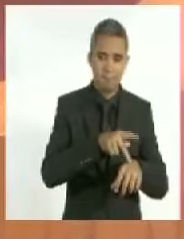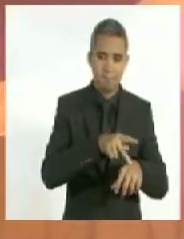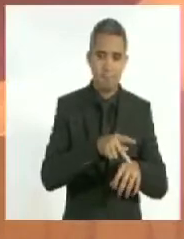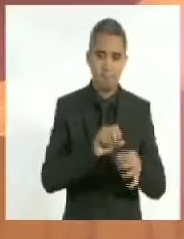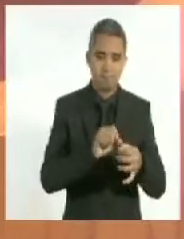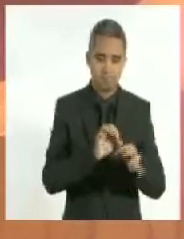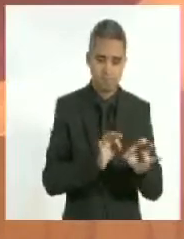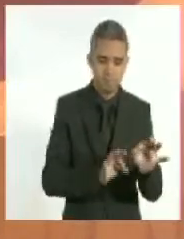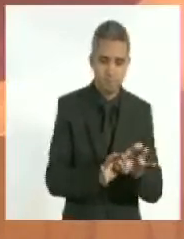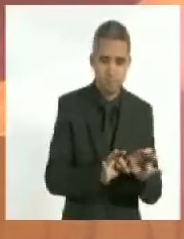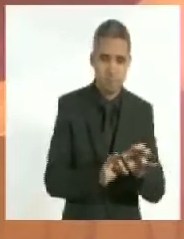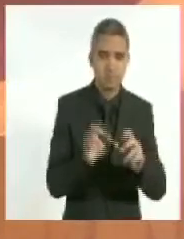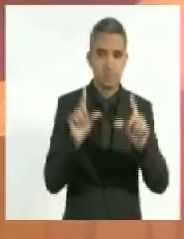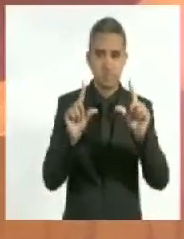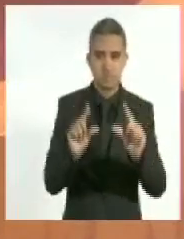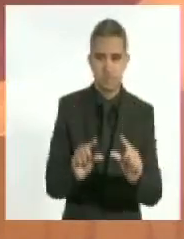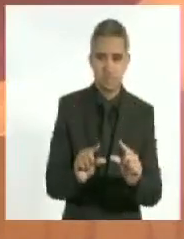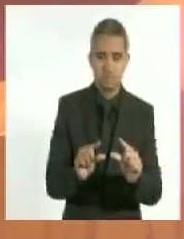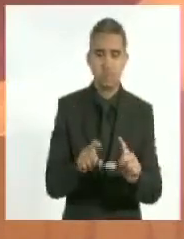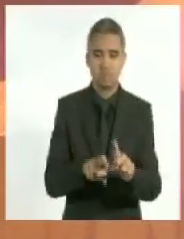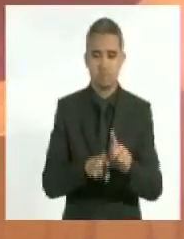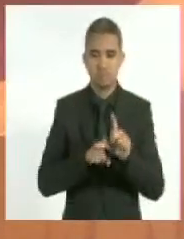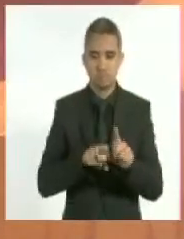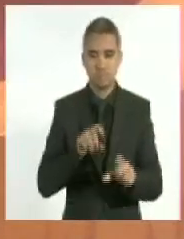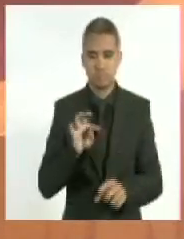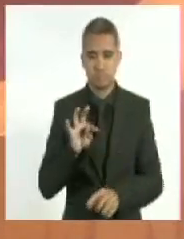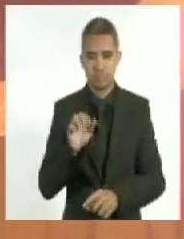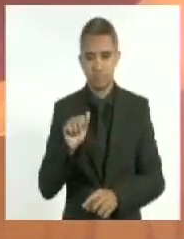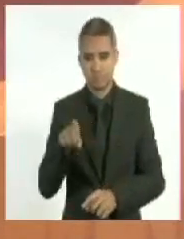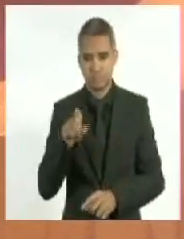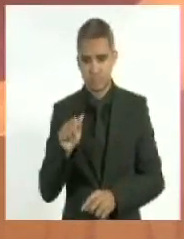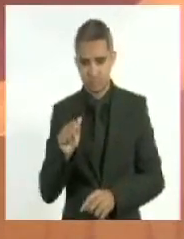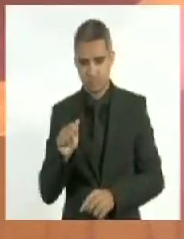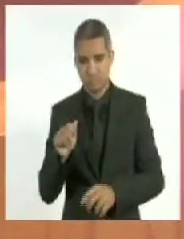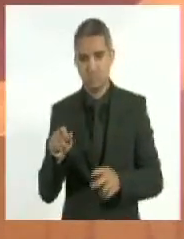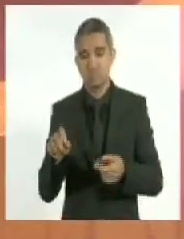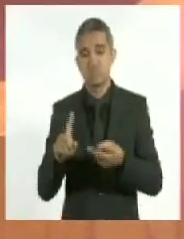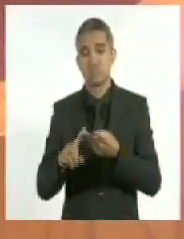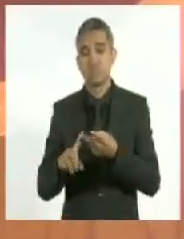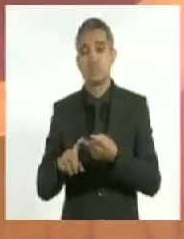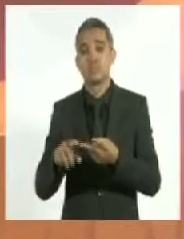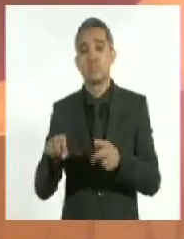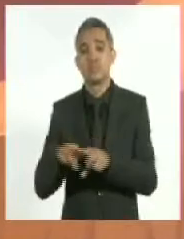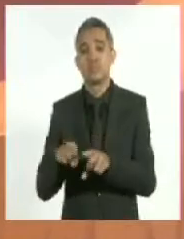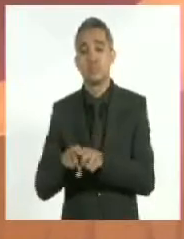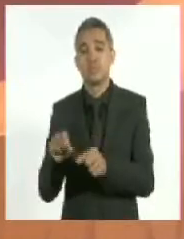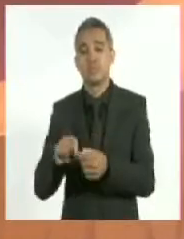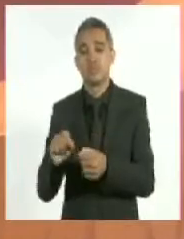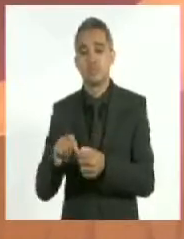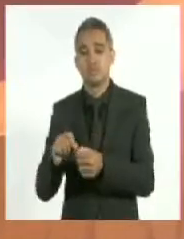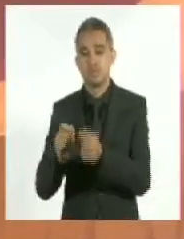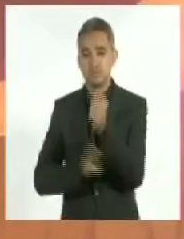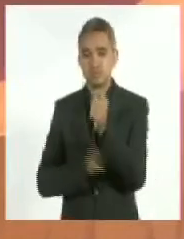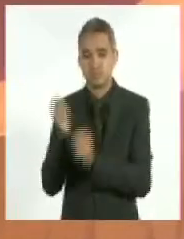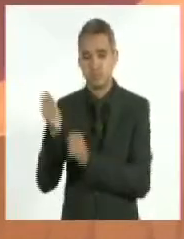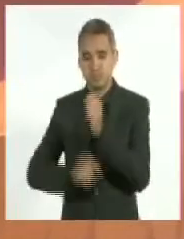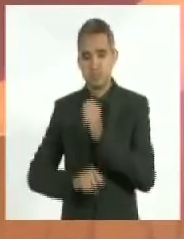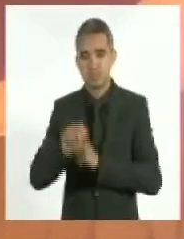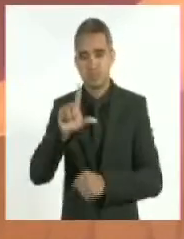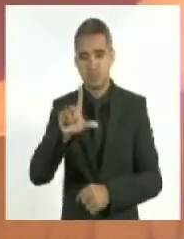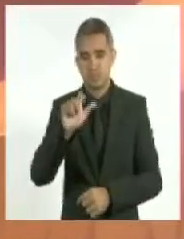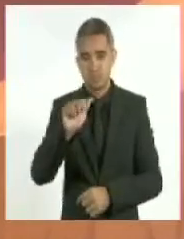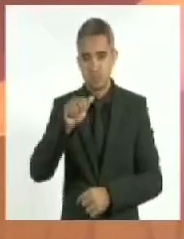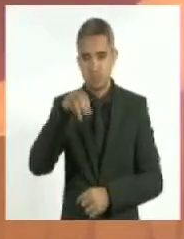No momento que você fizer laminados, diminui também essa taxa. Então, nós também, além da receita, nós estamos dando um